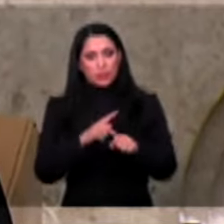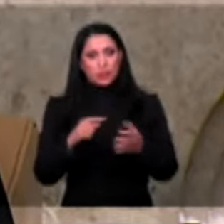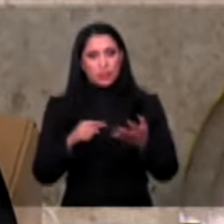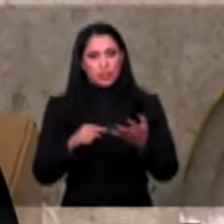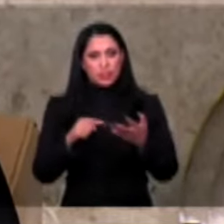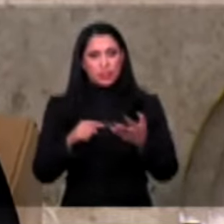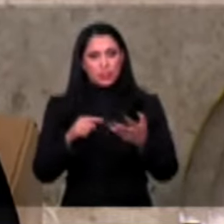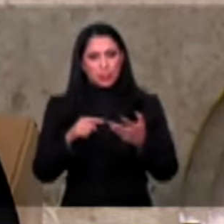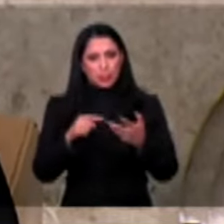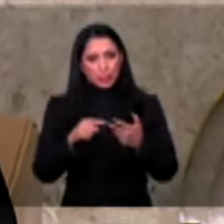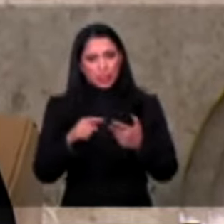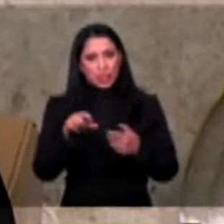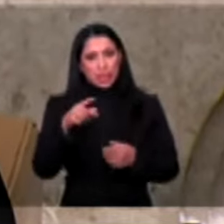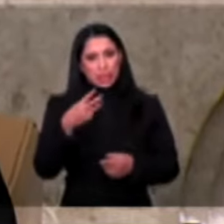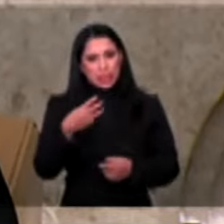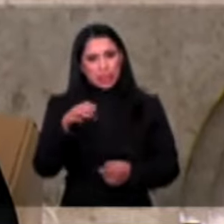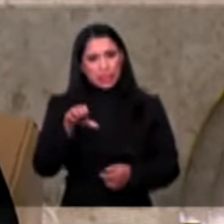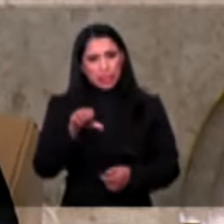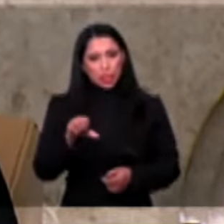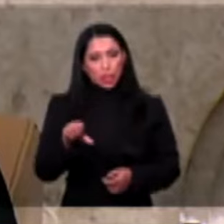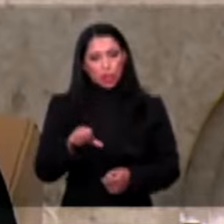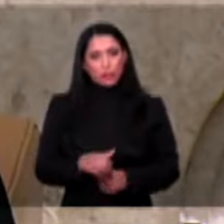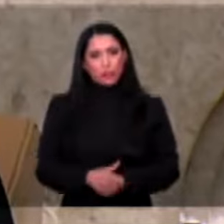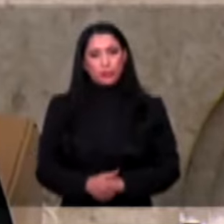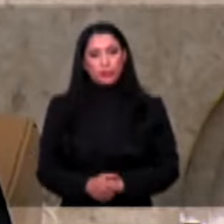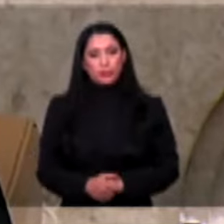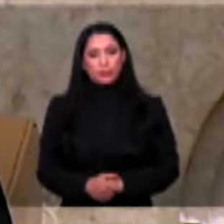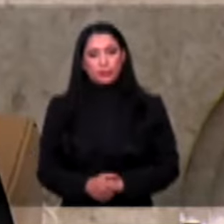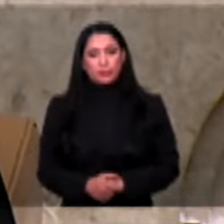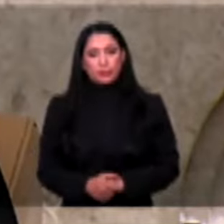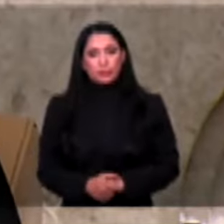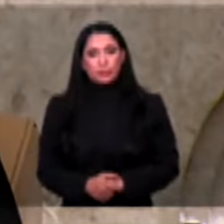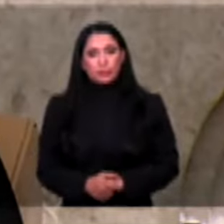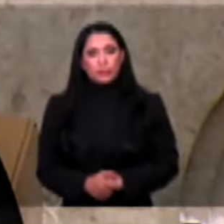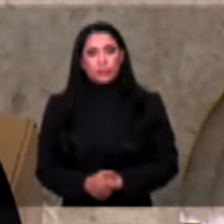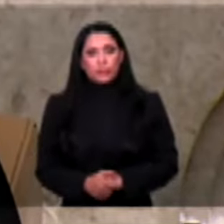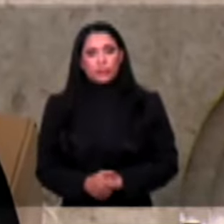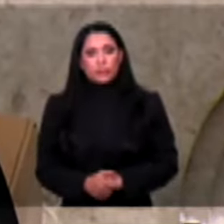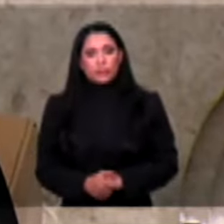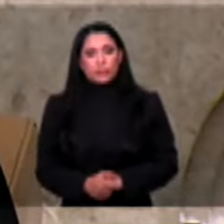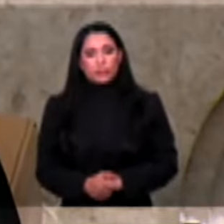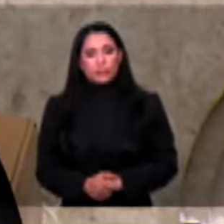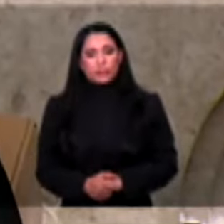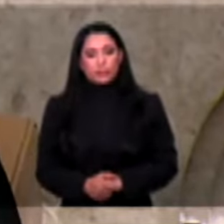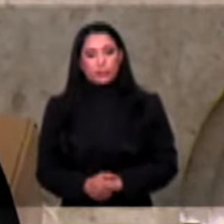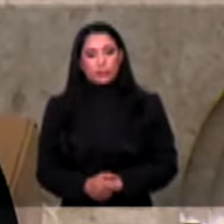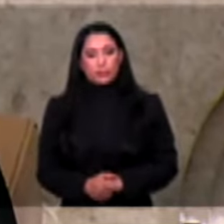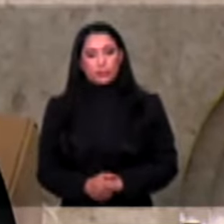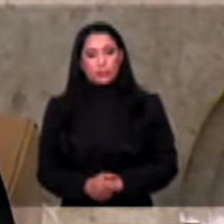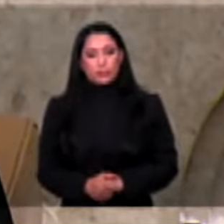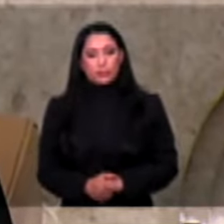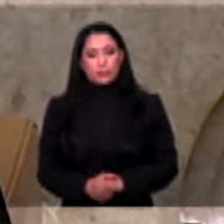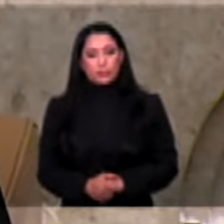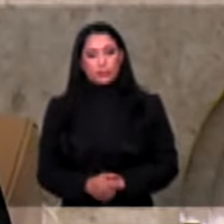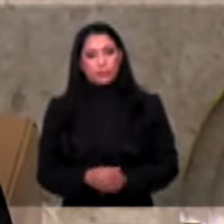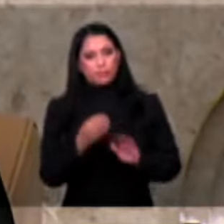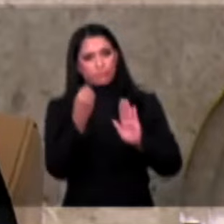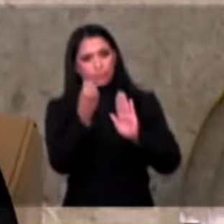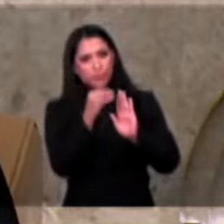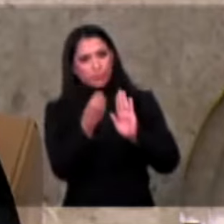Cazaquistão, República do Chile, República do Equador, República de Mali, República do